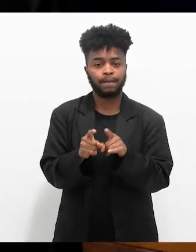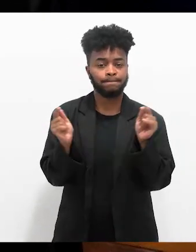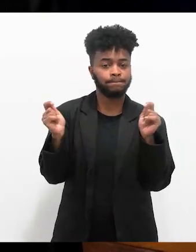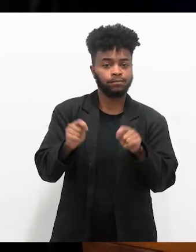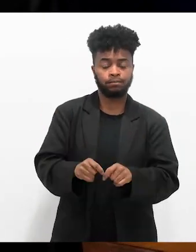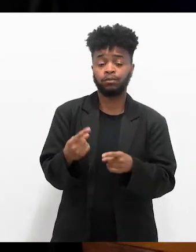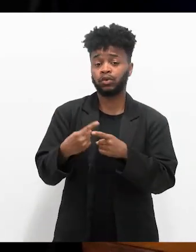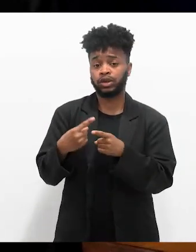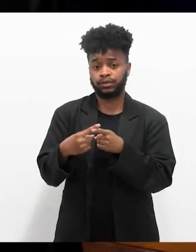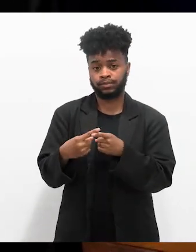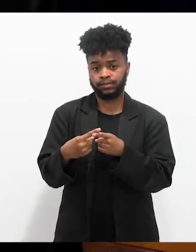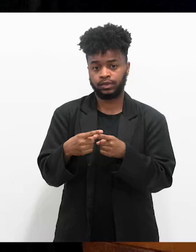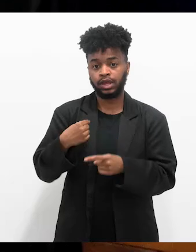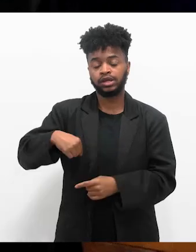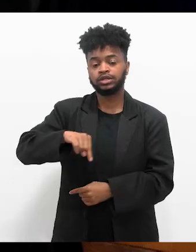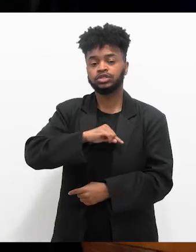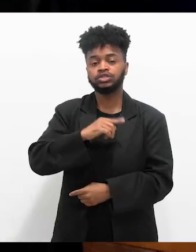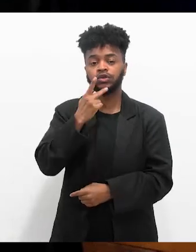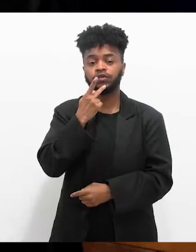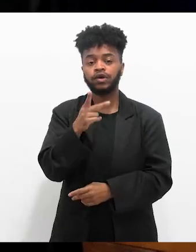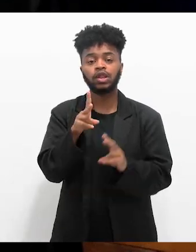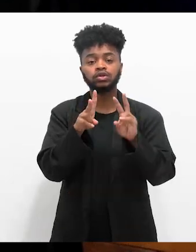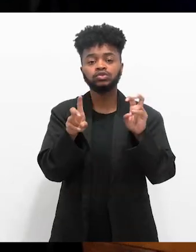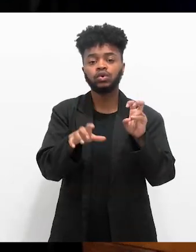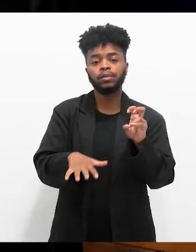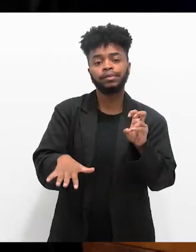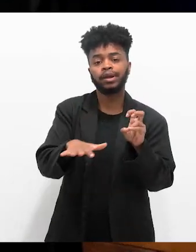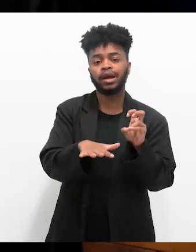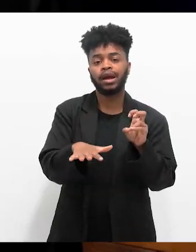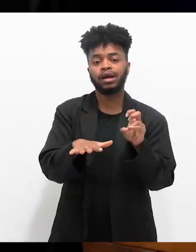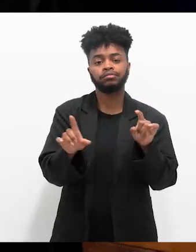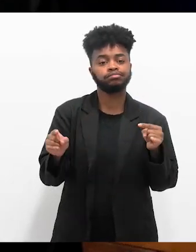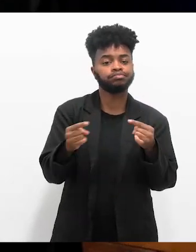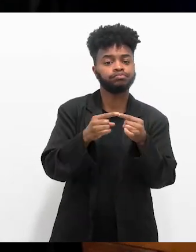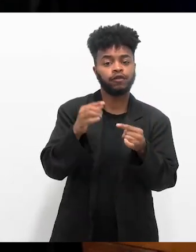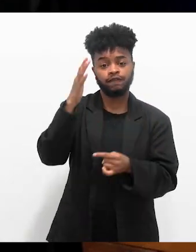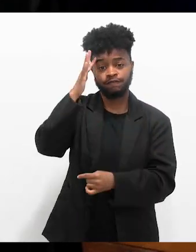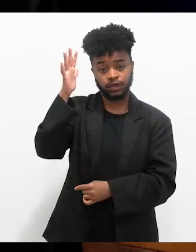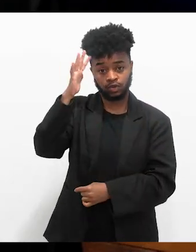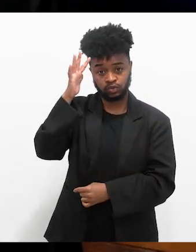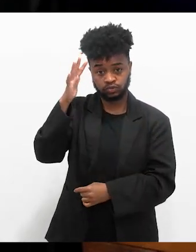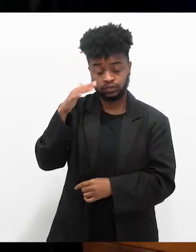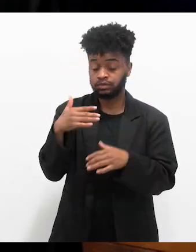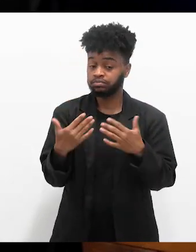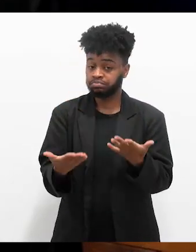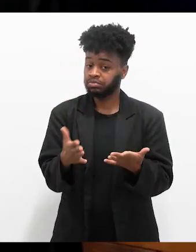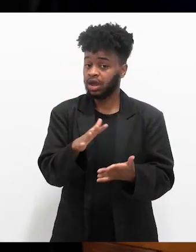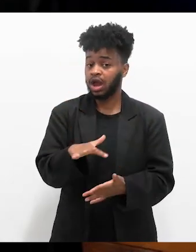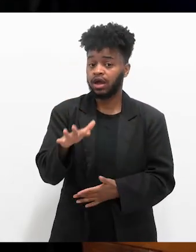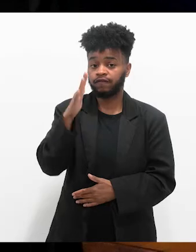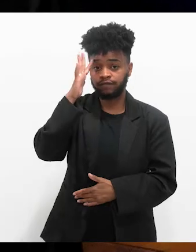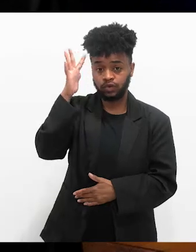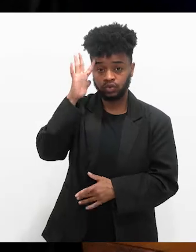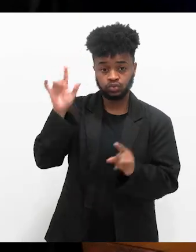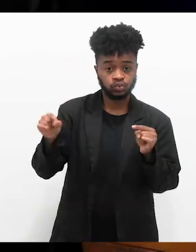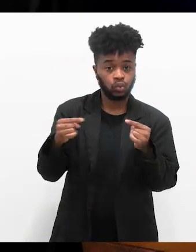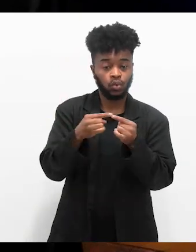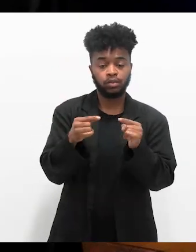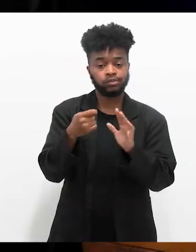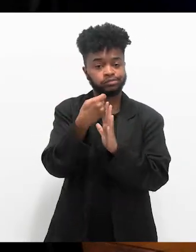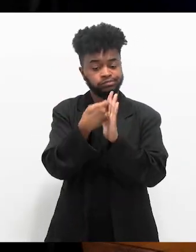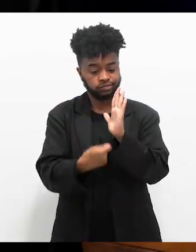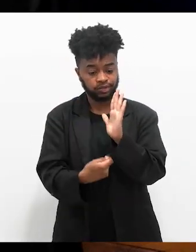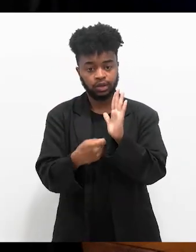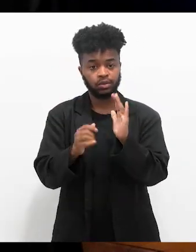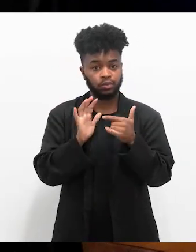possibilidades. Por quê? Porque a gente está falando de um campo completamente filosófico. E nesse campo filosófico, ele está retratado dentro de uma